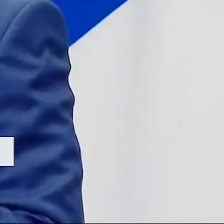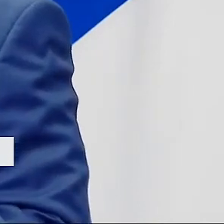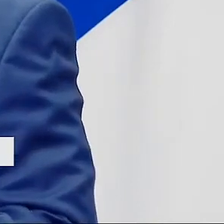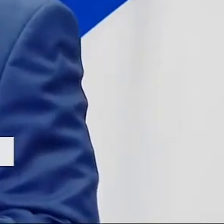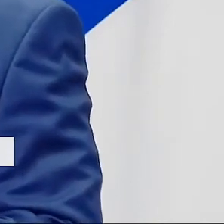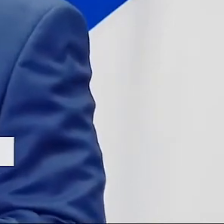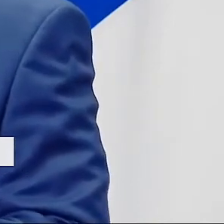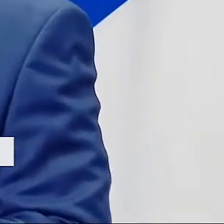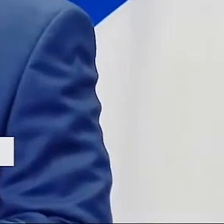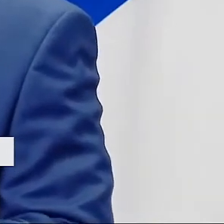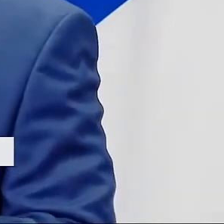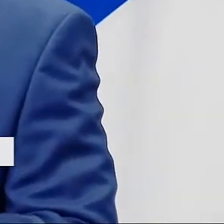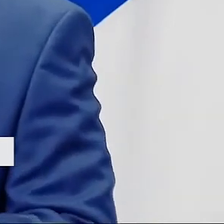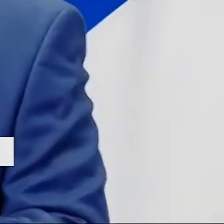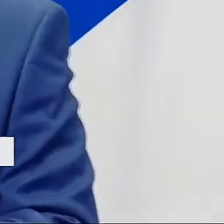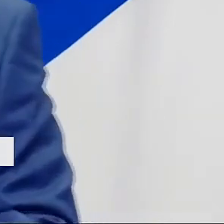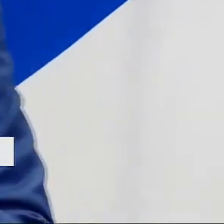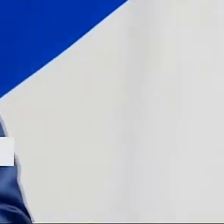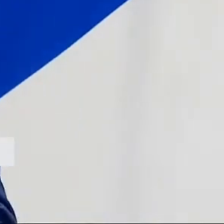que ligar, Zé.